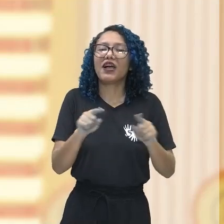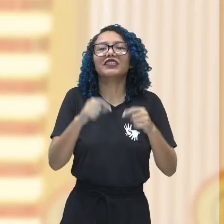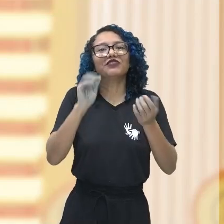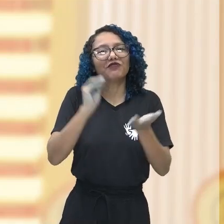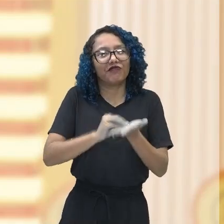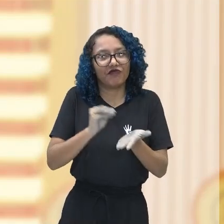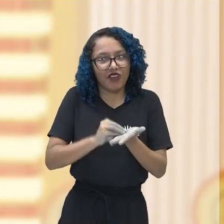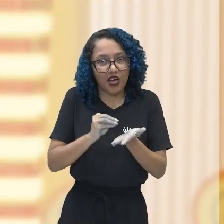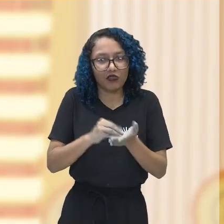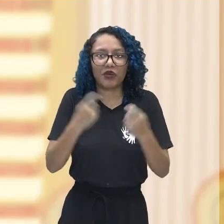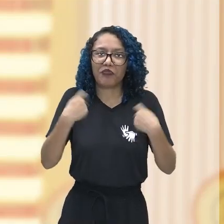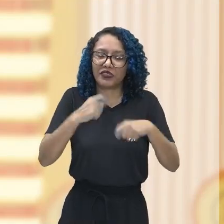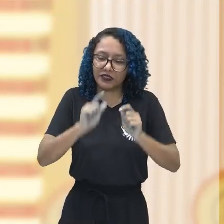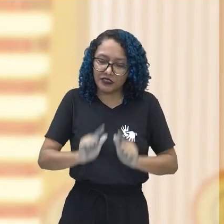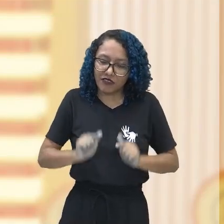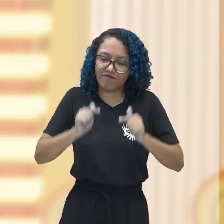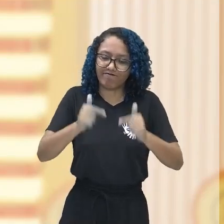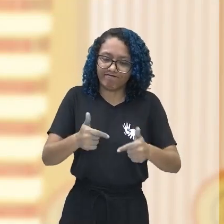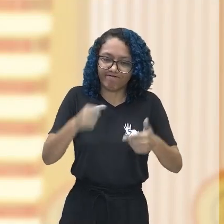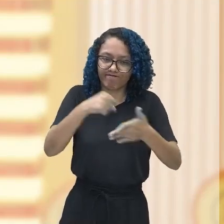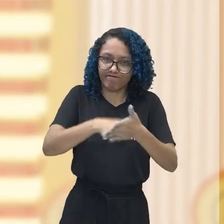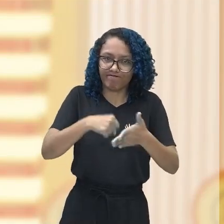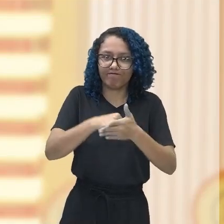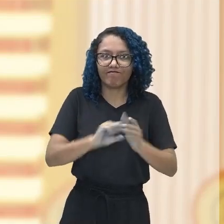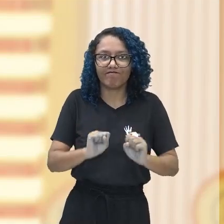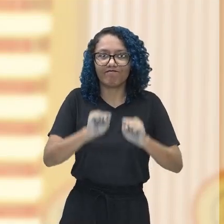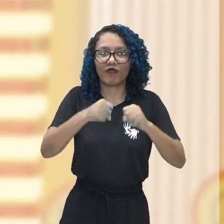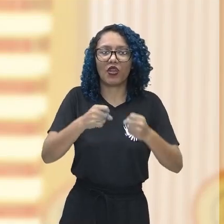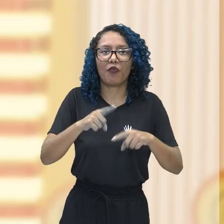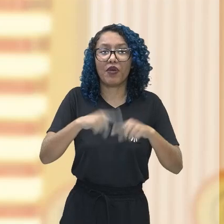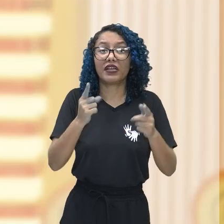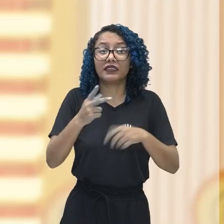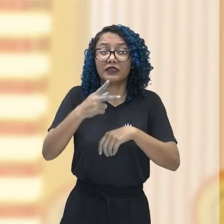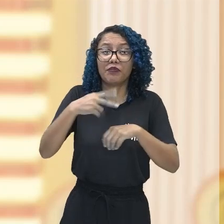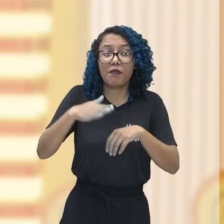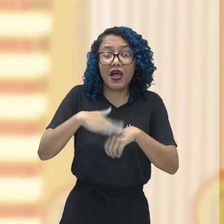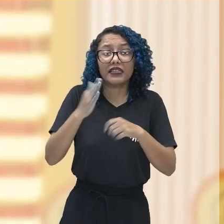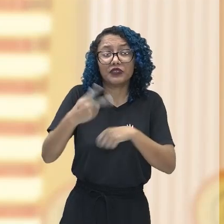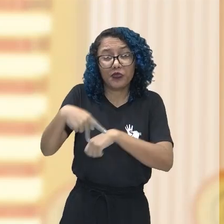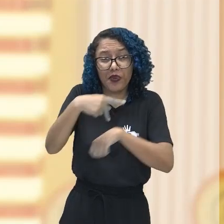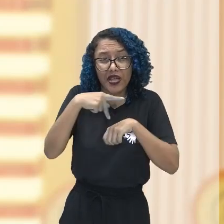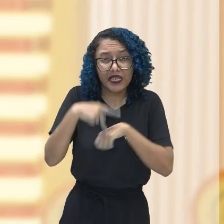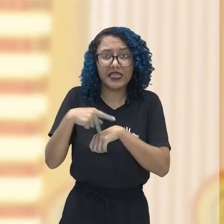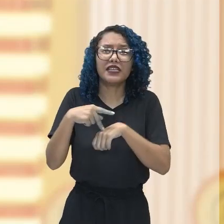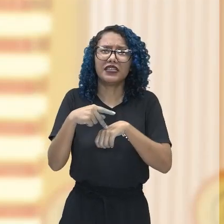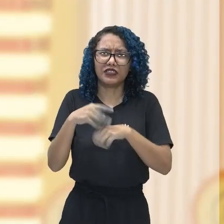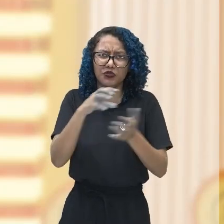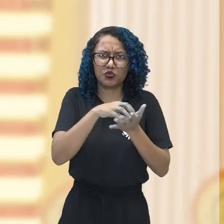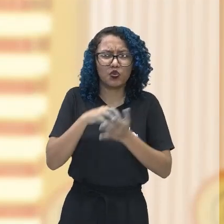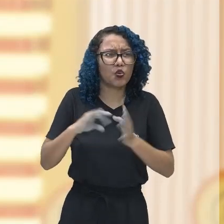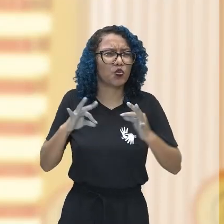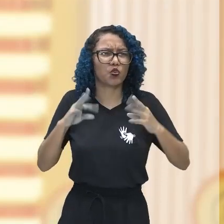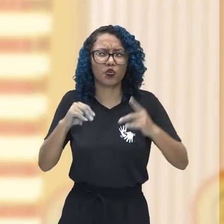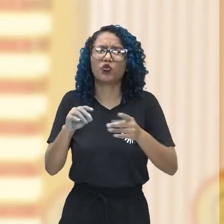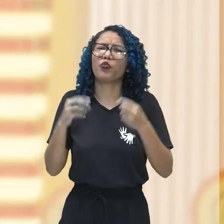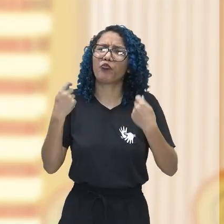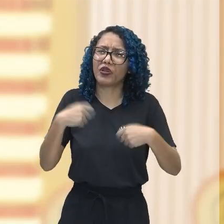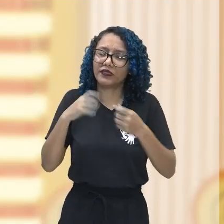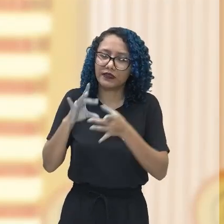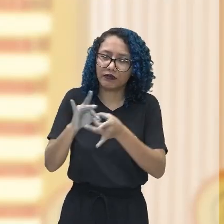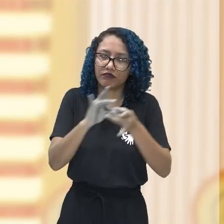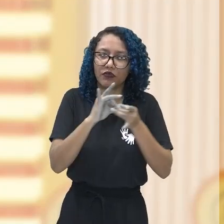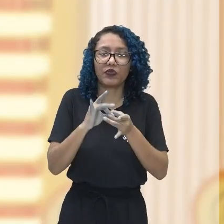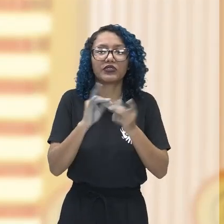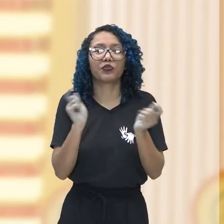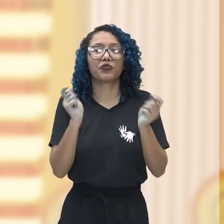Os países e essas regiões precisam juntar forças para que a gente possa aí estar cuidando dessas